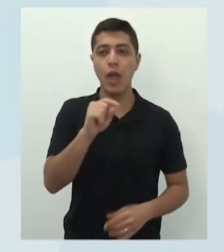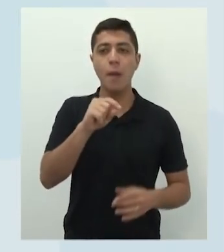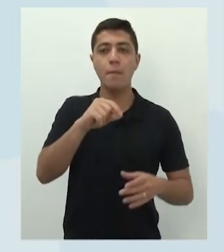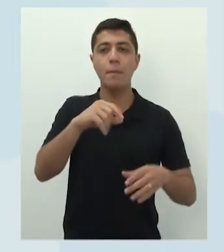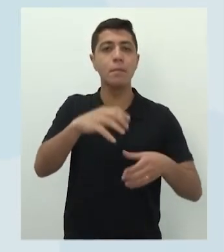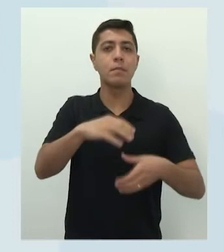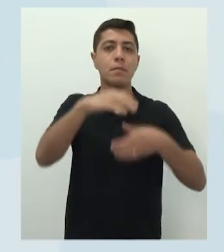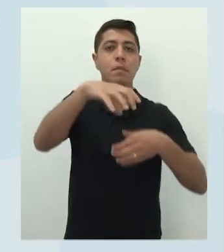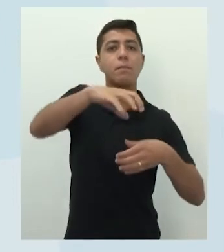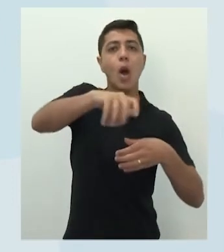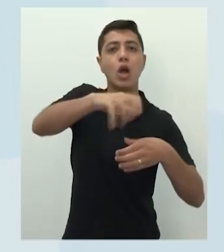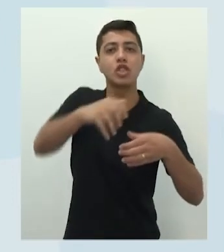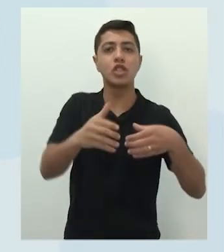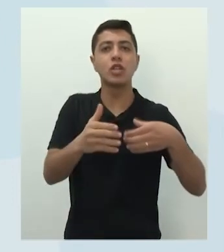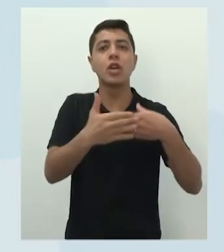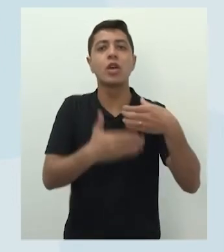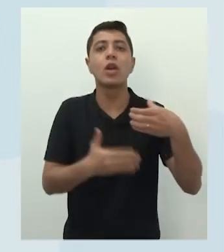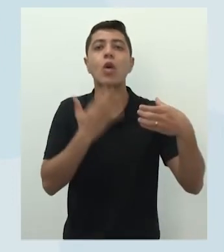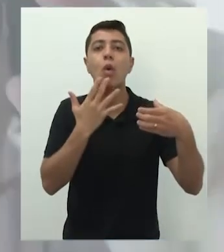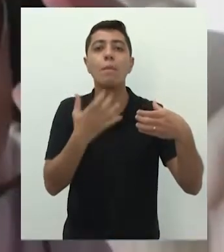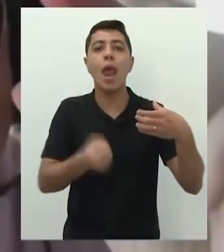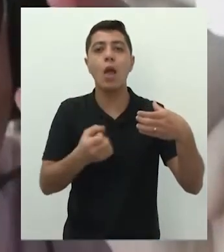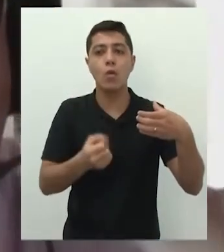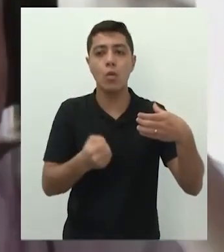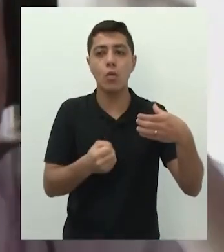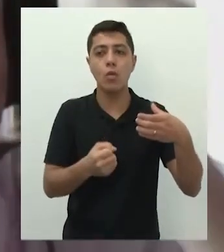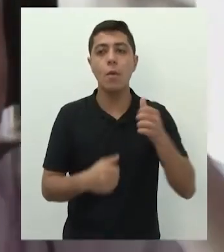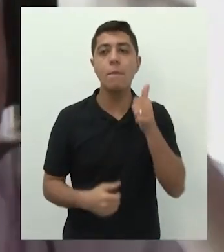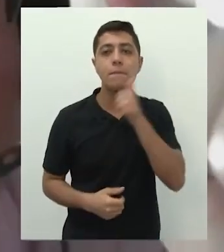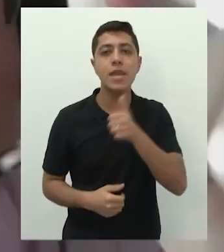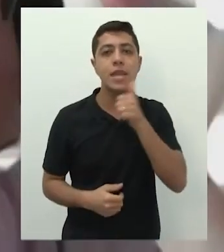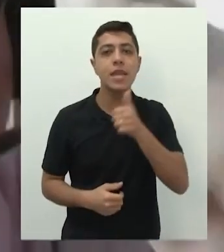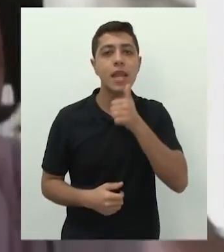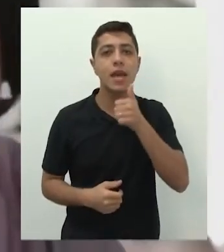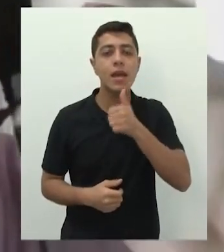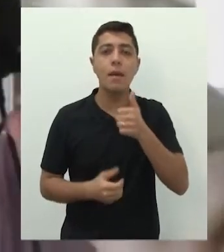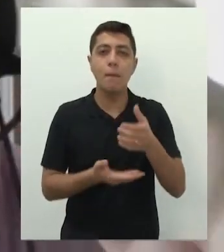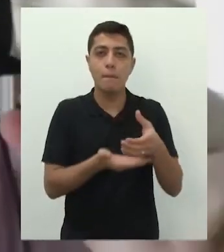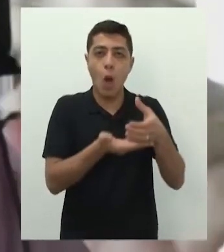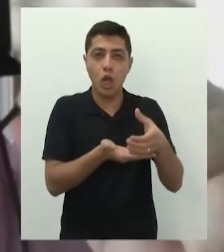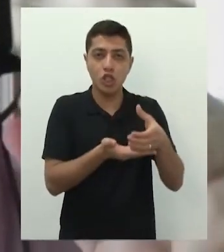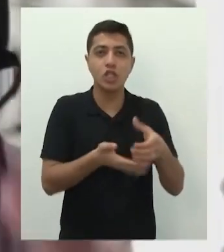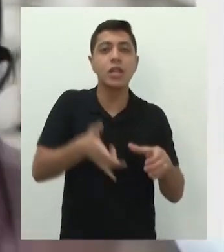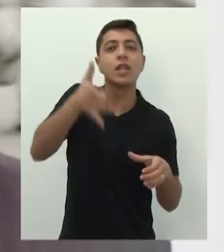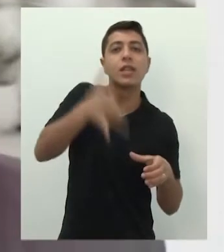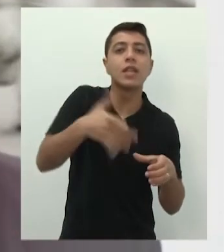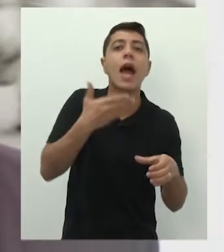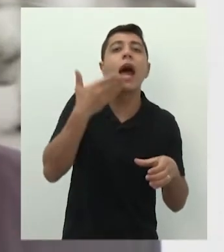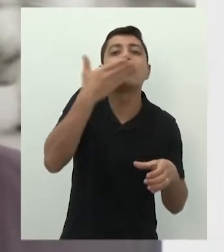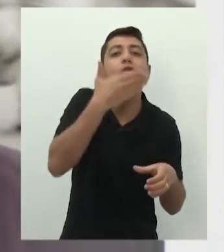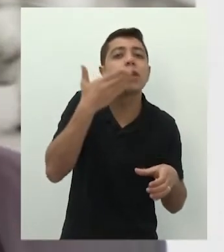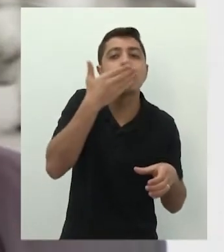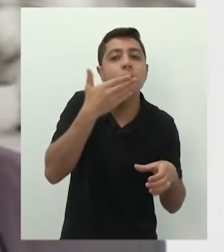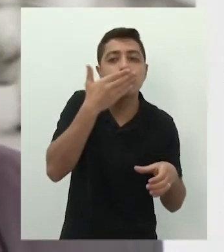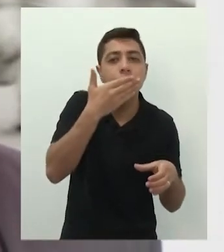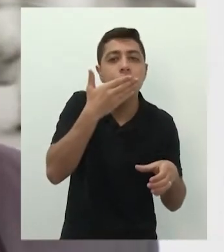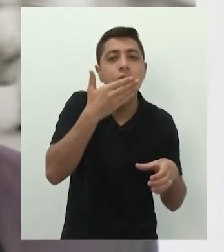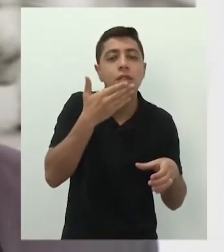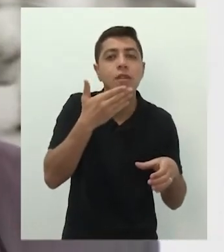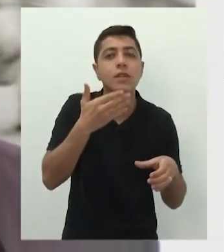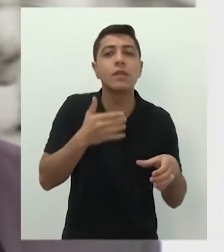têm a fotinho chamamos os 8 desafios da moda, os que tem hoje mais na internet. Se você entrar no YouTube, são esses